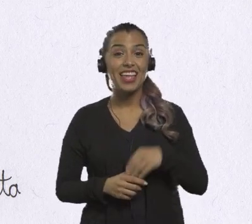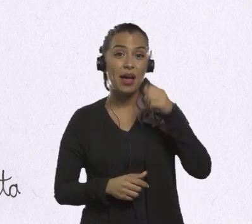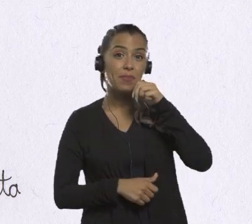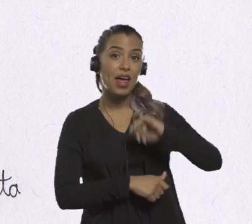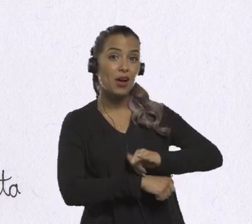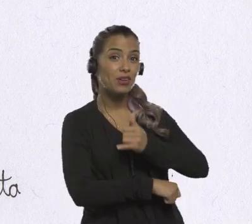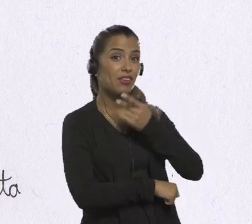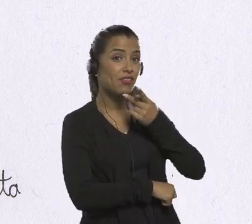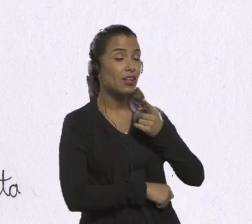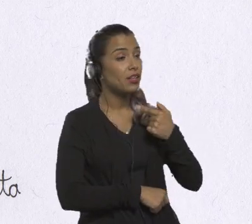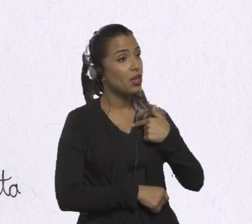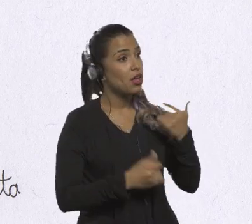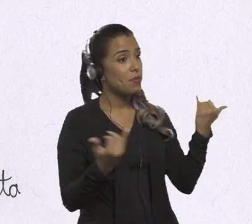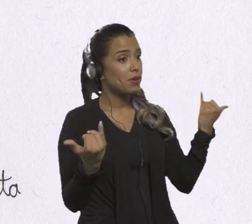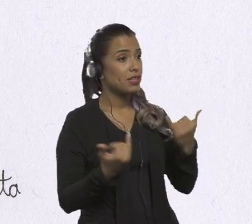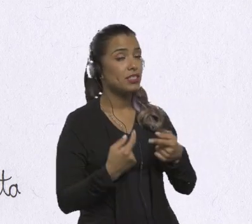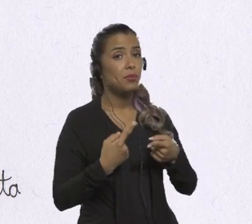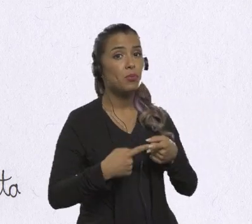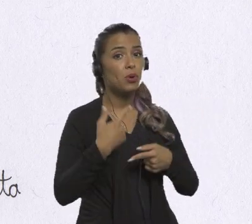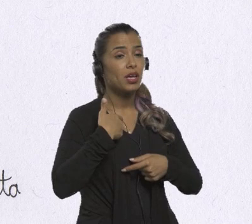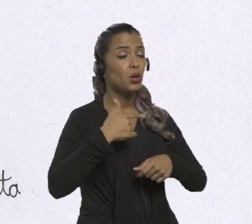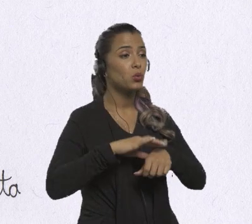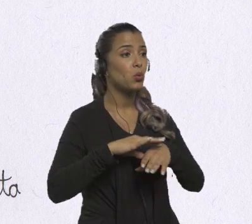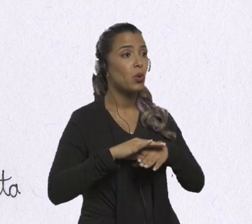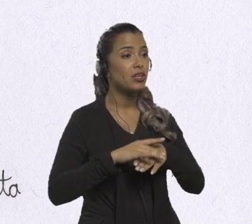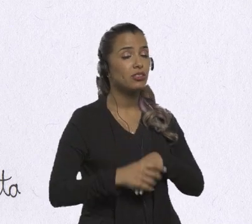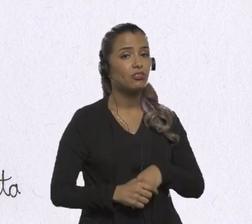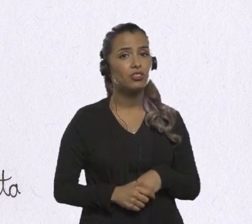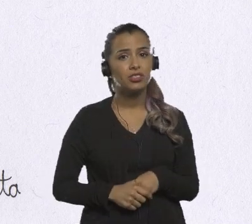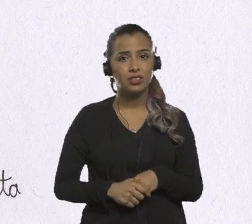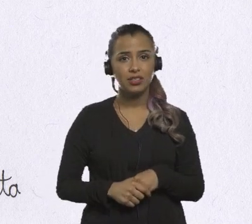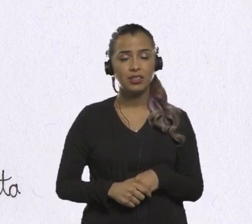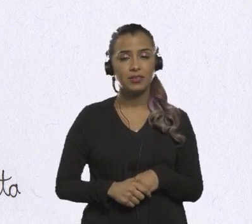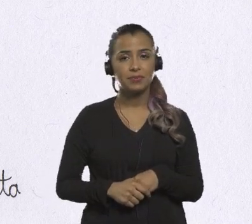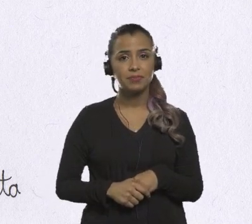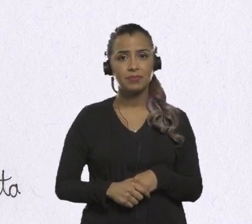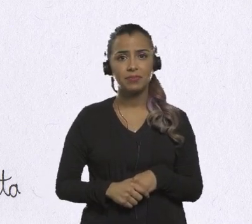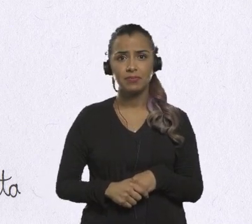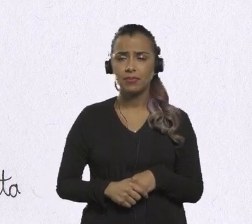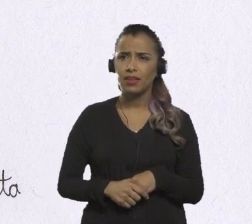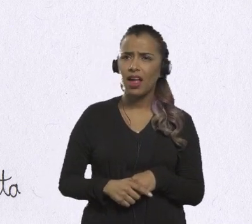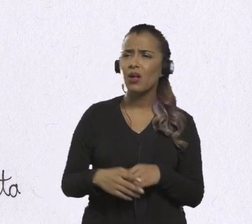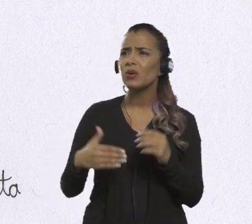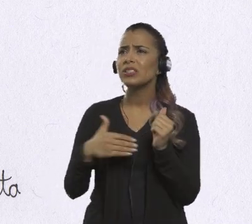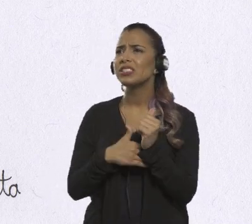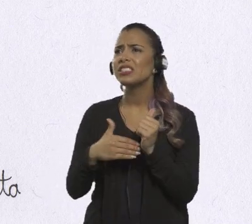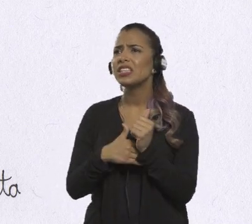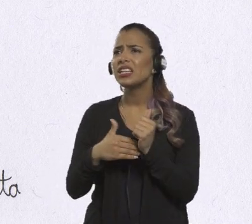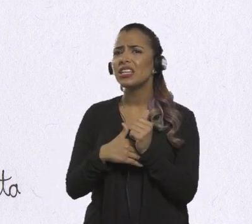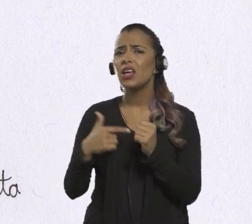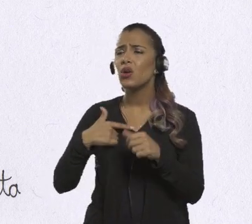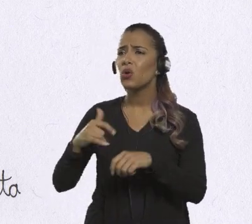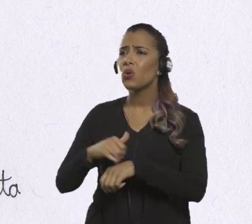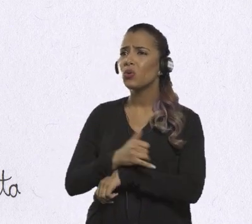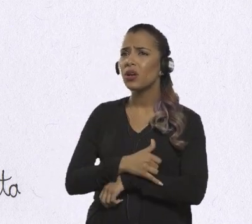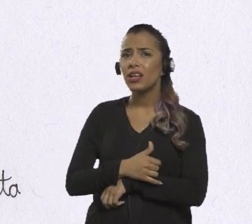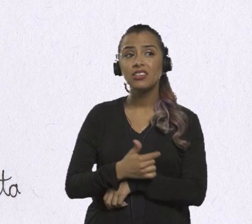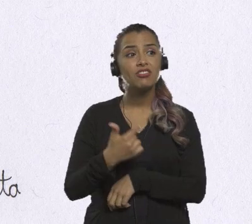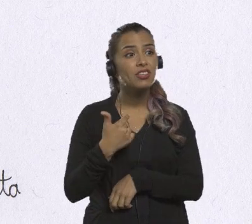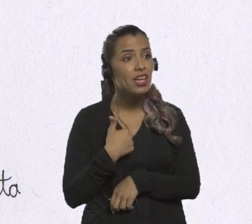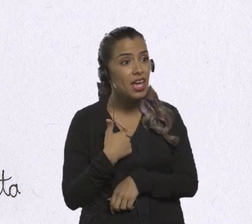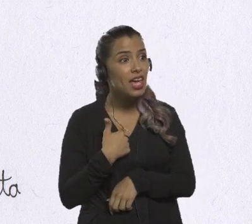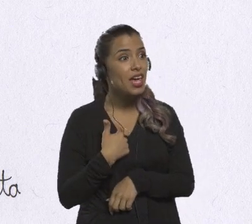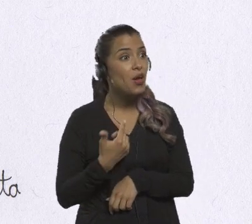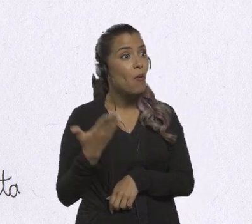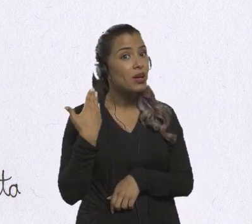responde, bom, eu emagreci um pouco porque eu fiquei doente. Aí ela fala, me conta o segredo, eu engordei muito. Ela fala, eu estava